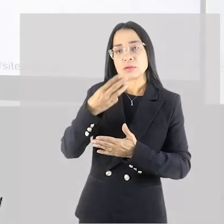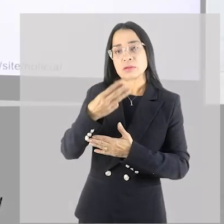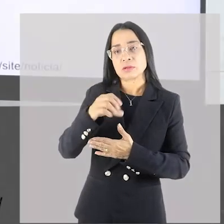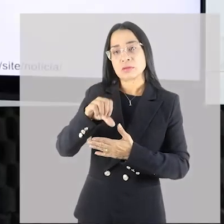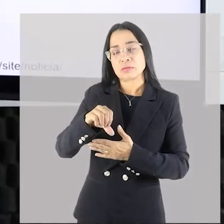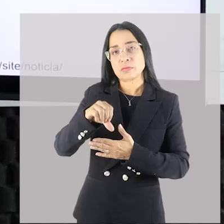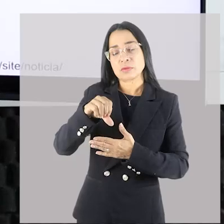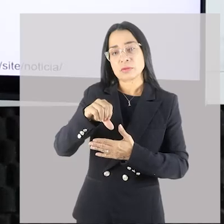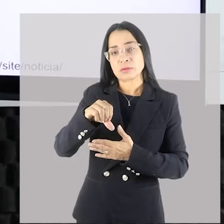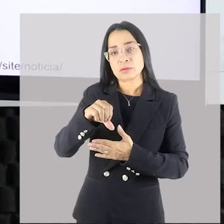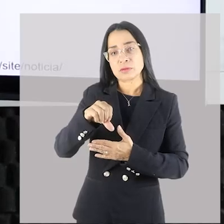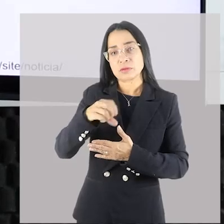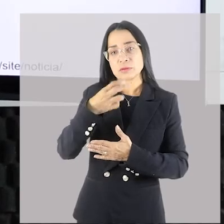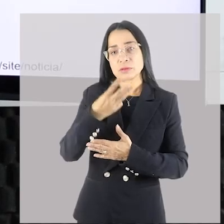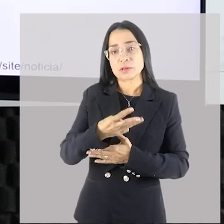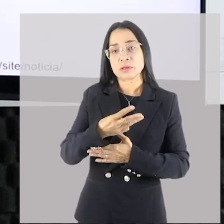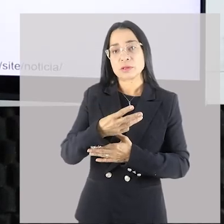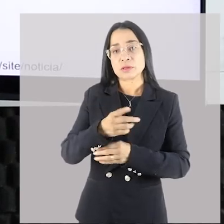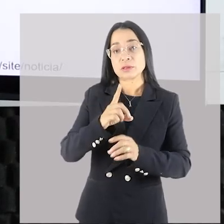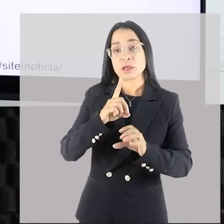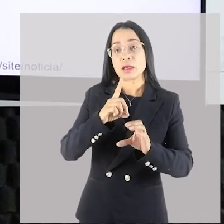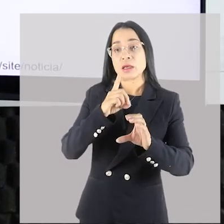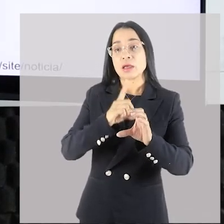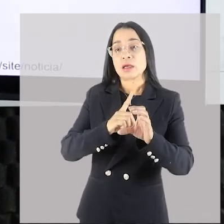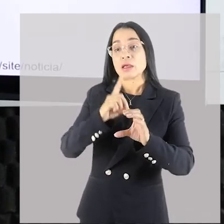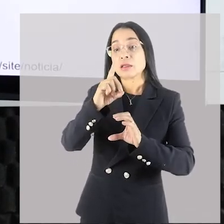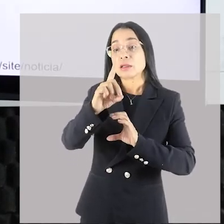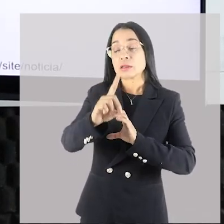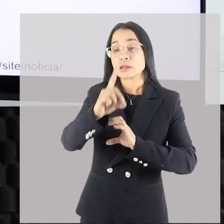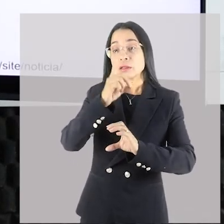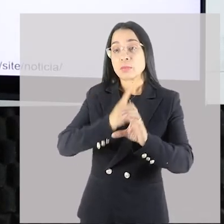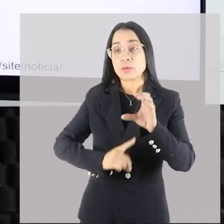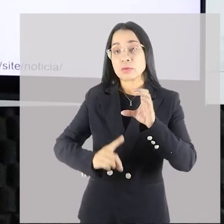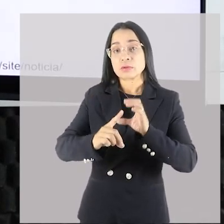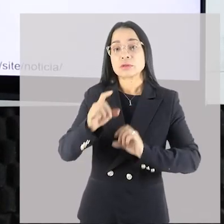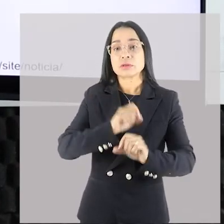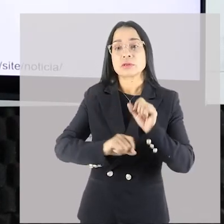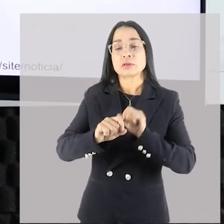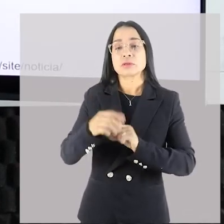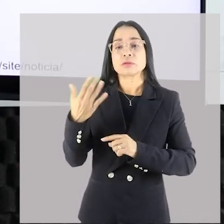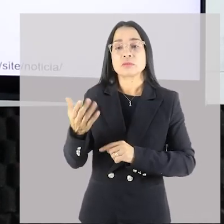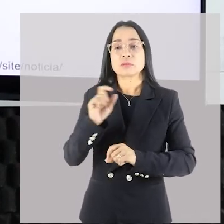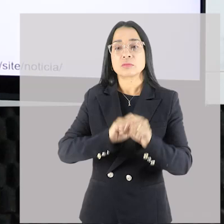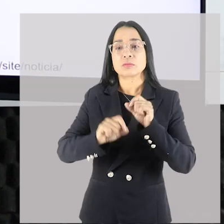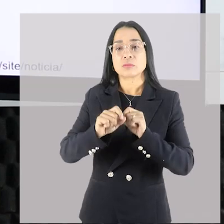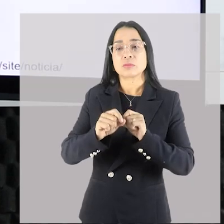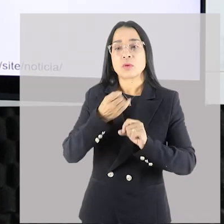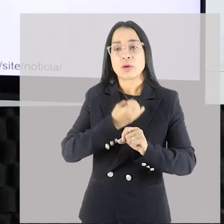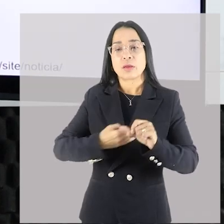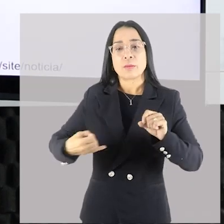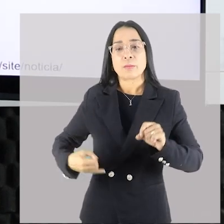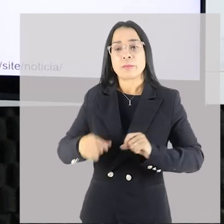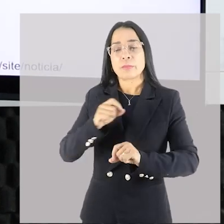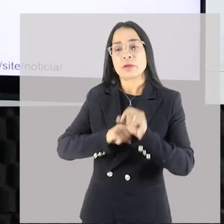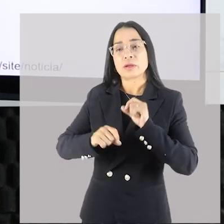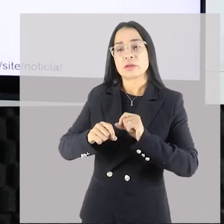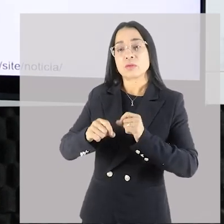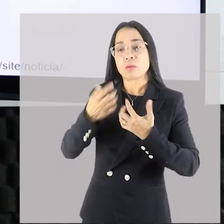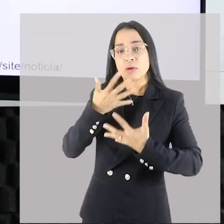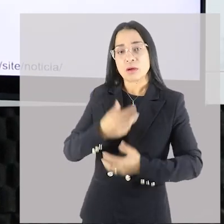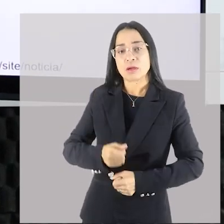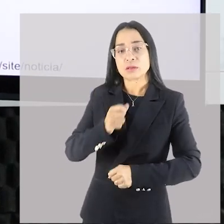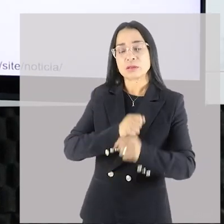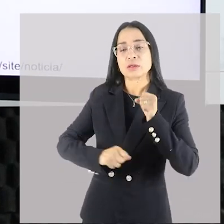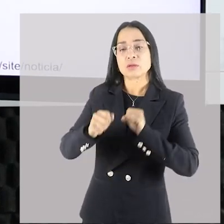imperador romano Teodósio I se converteu ao cristianismo e proibiu qualquer tipo de adoração a Deus, terminando assim